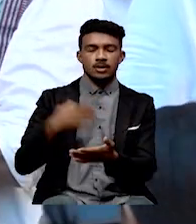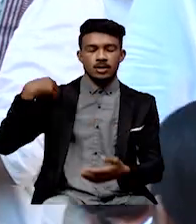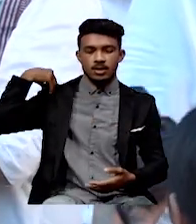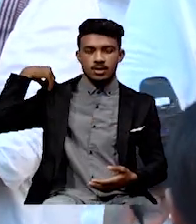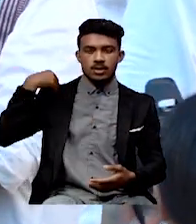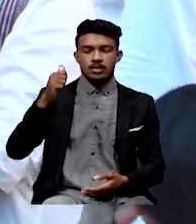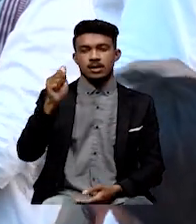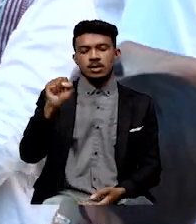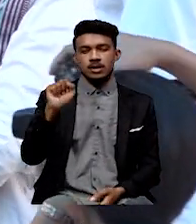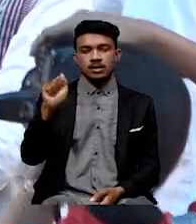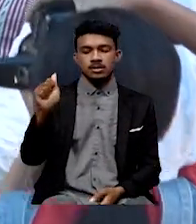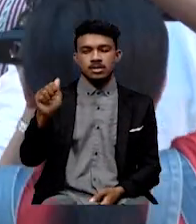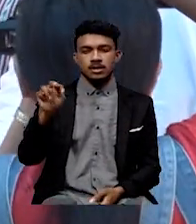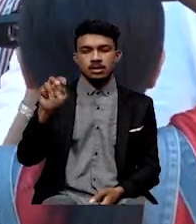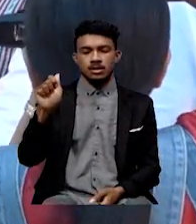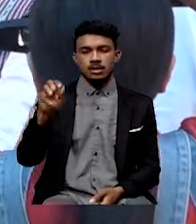Sabino Lopes.